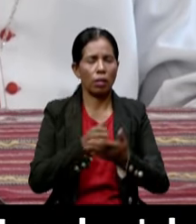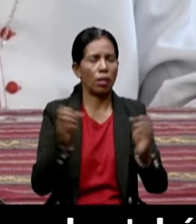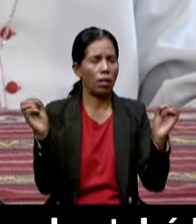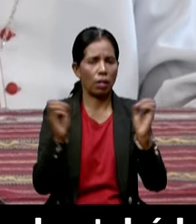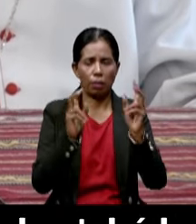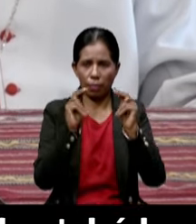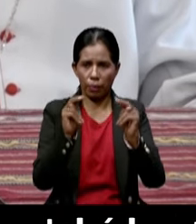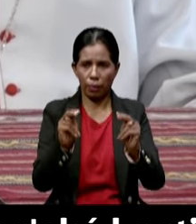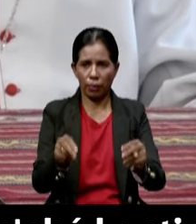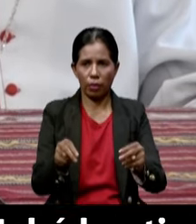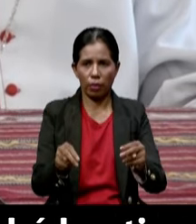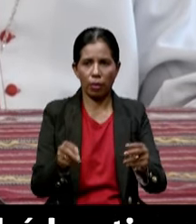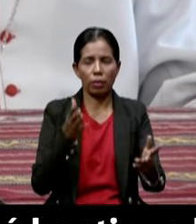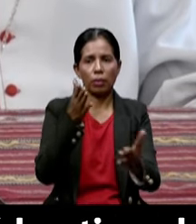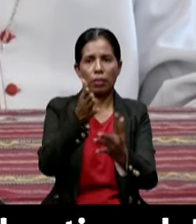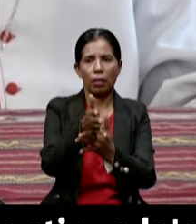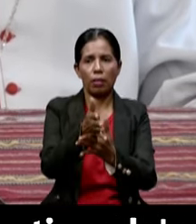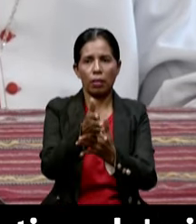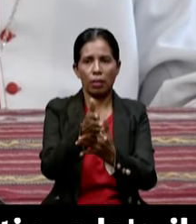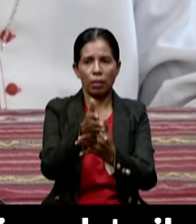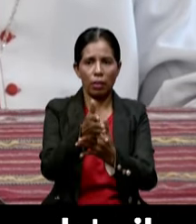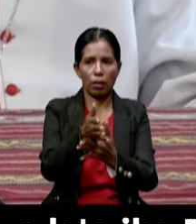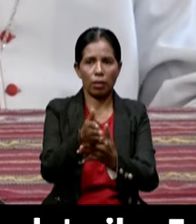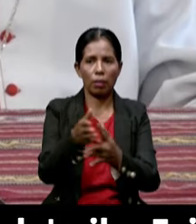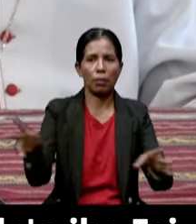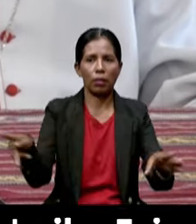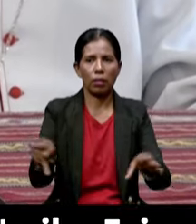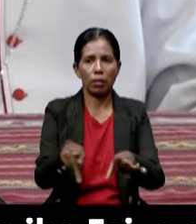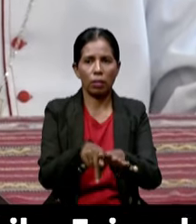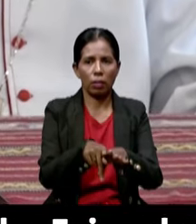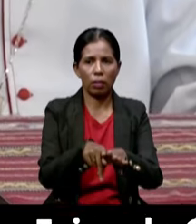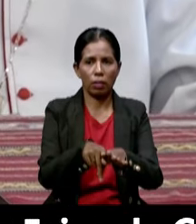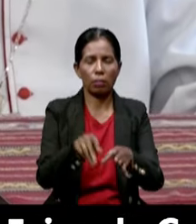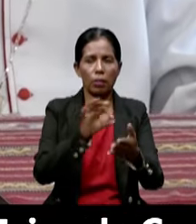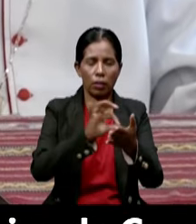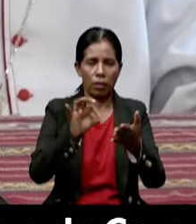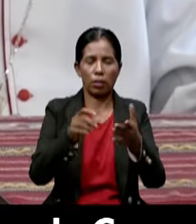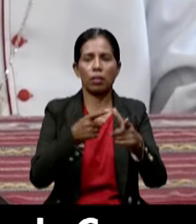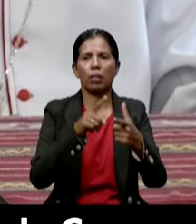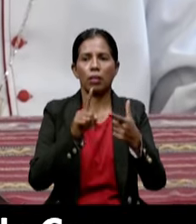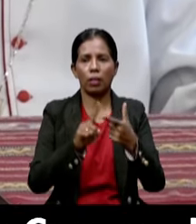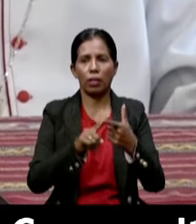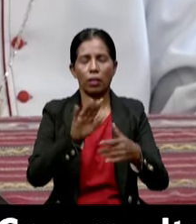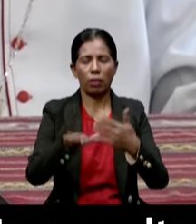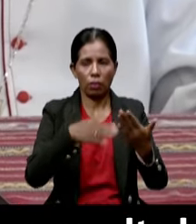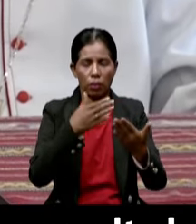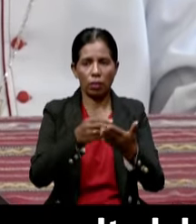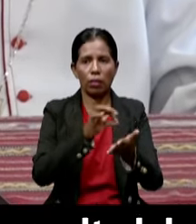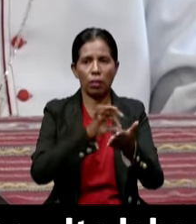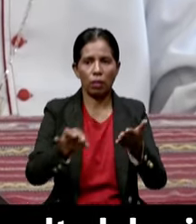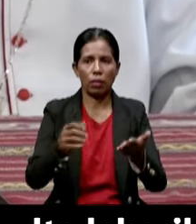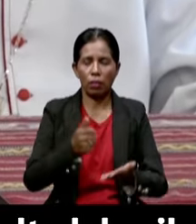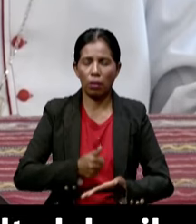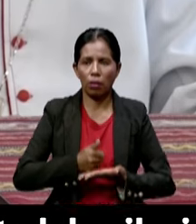precisa, para entrar, para participar na missa, registração. A registração é para